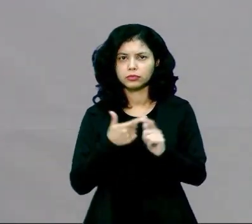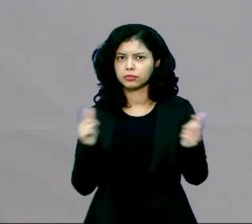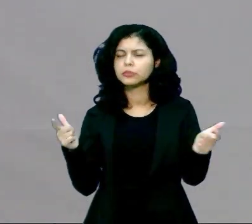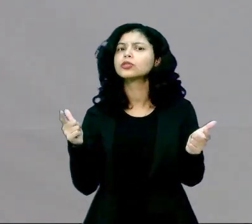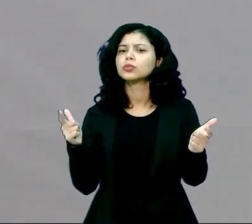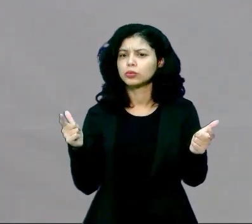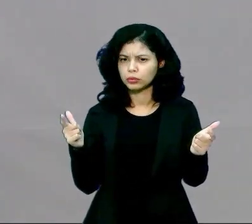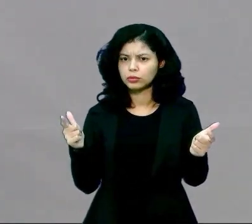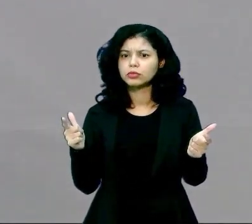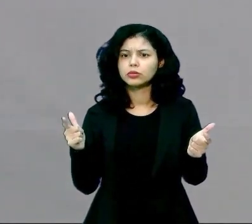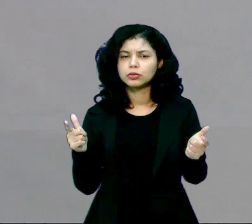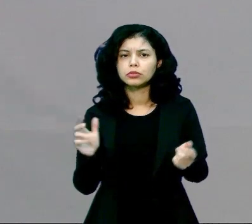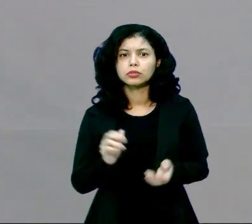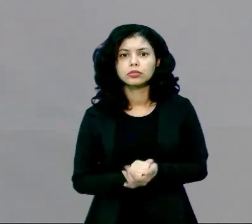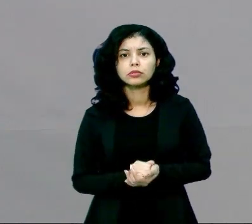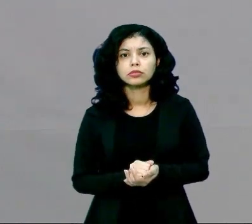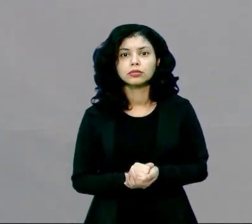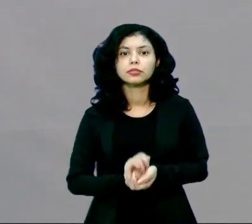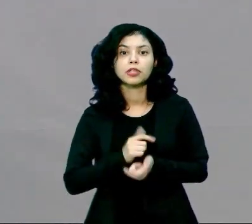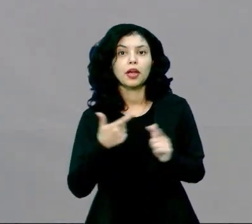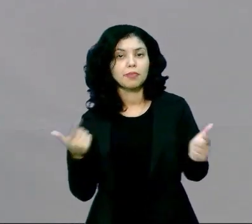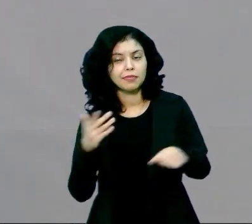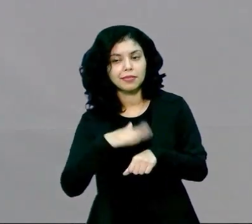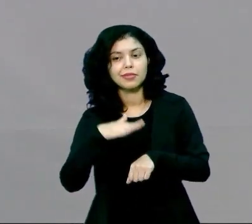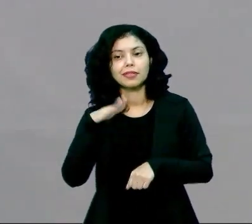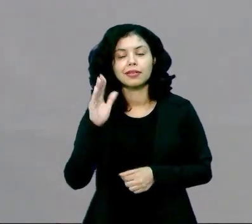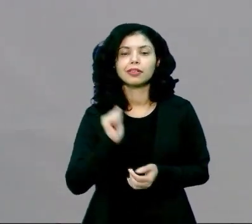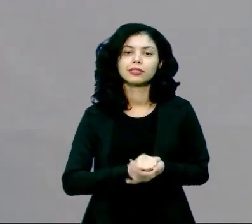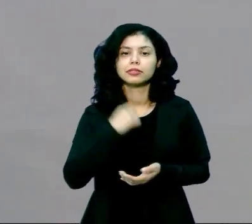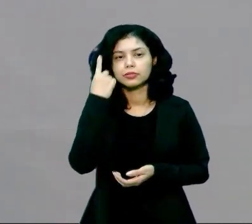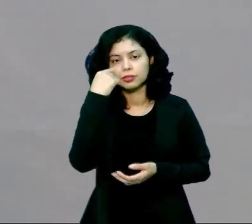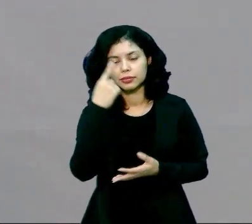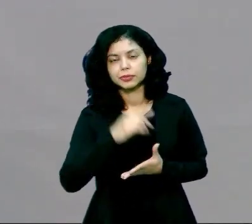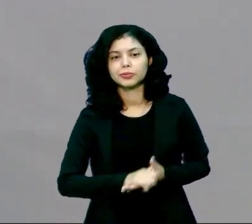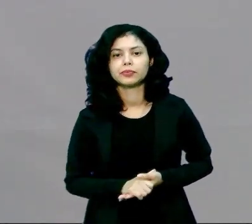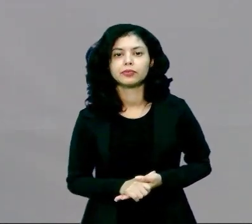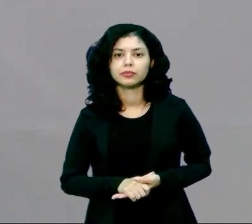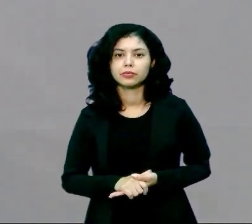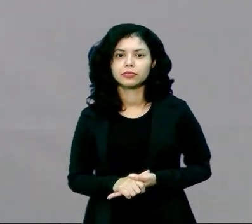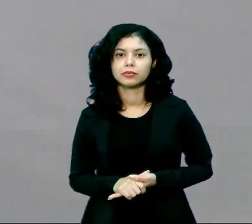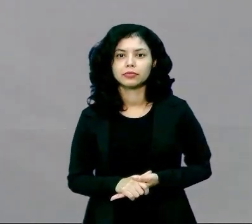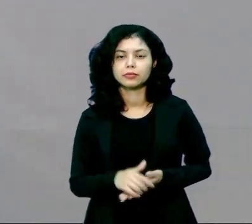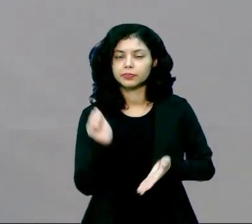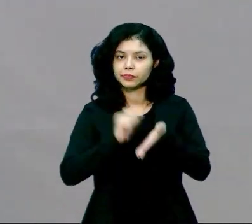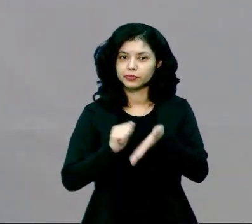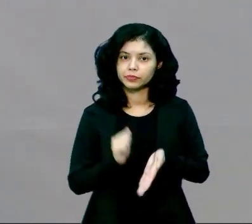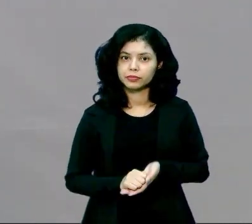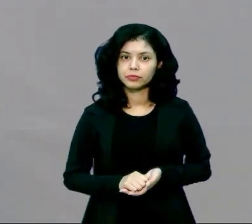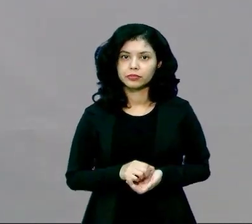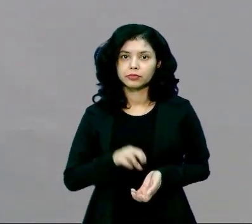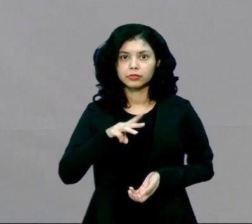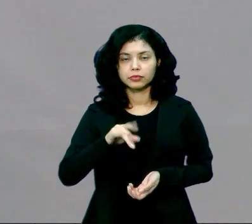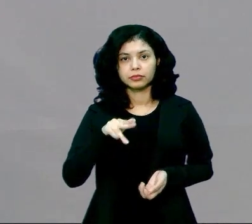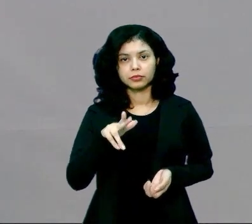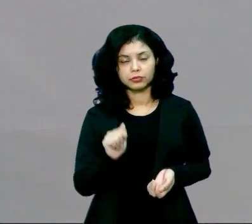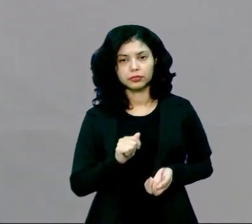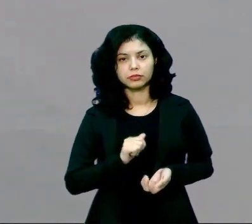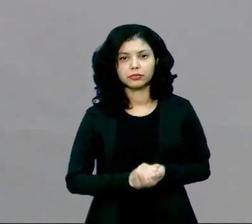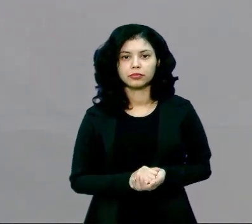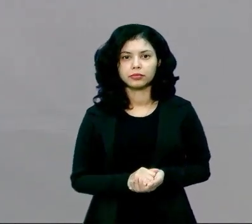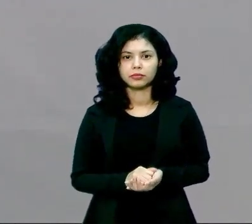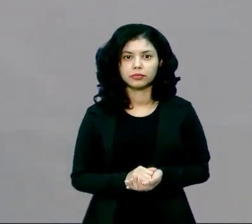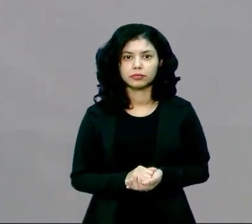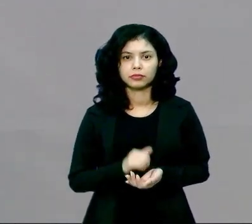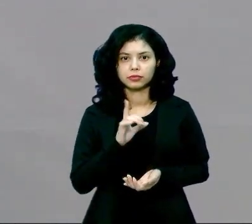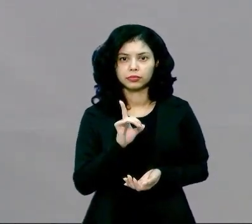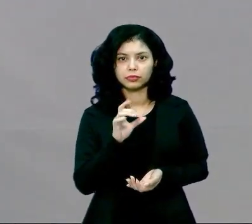maiores obras, se não a maior obra aí da língua espanhola, né, que foi escrita aí por Miguel de Cervantes, que se